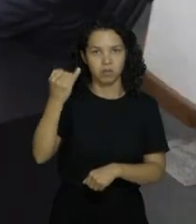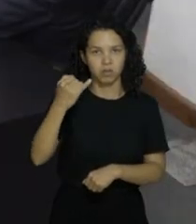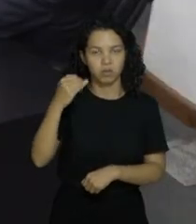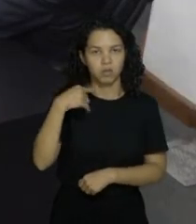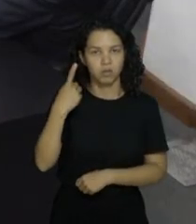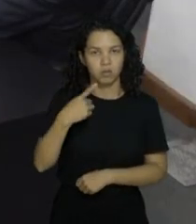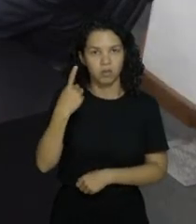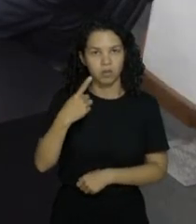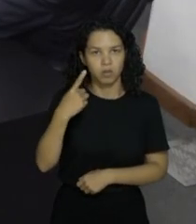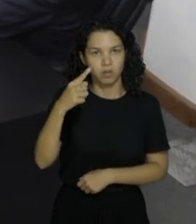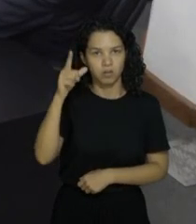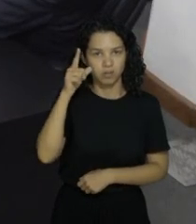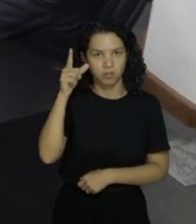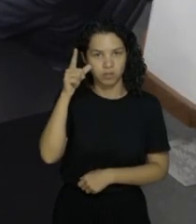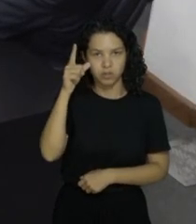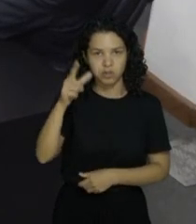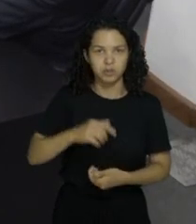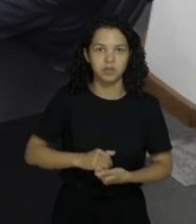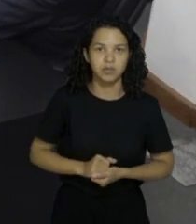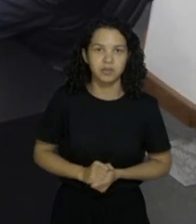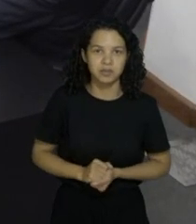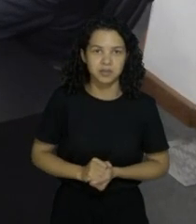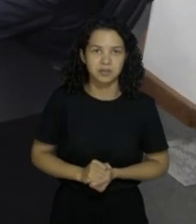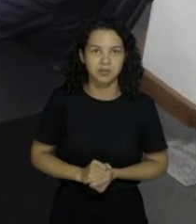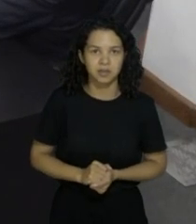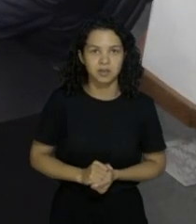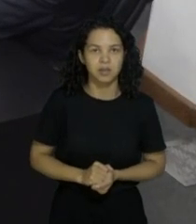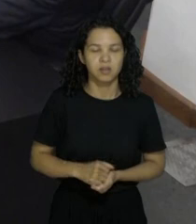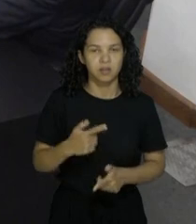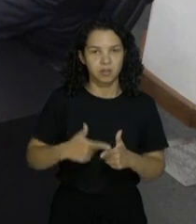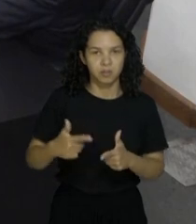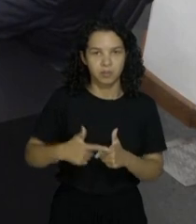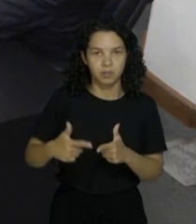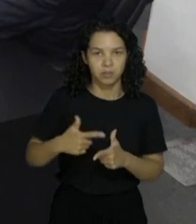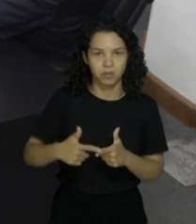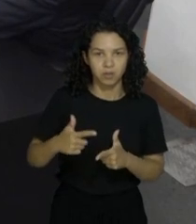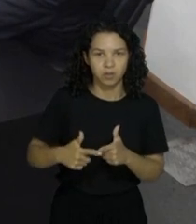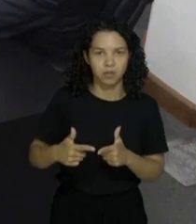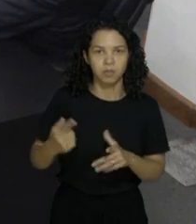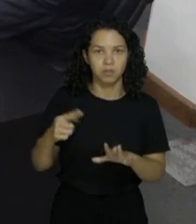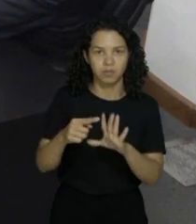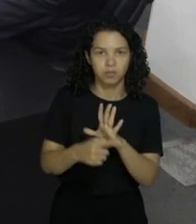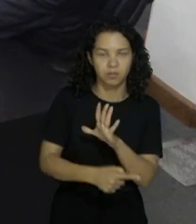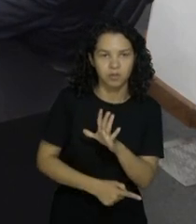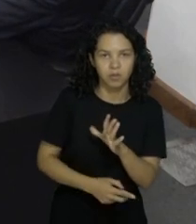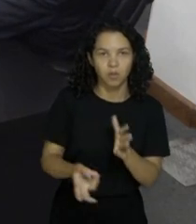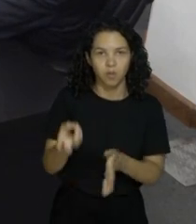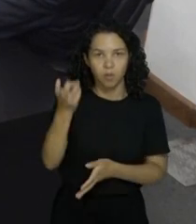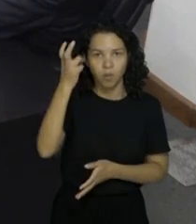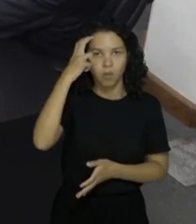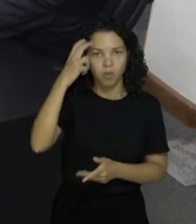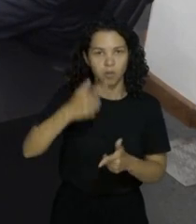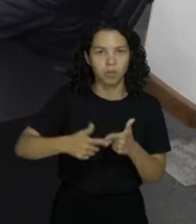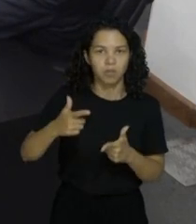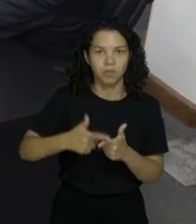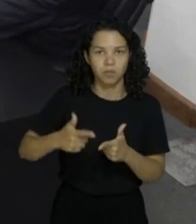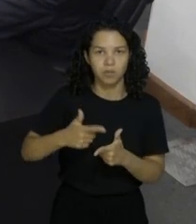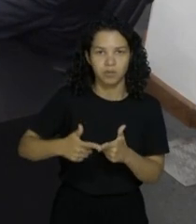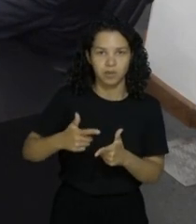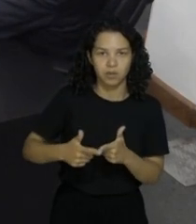também disse bem o Deputado Vicente conhecedor do problema na profundo conhecedor do problema